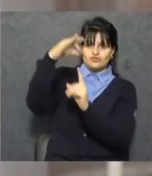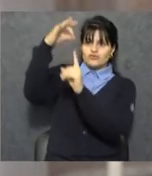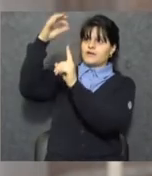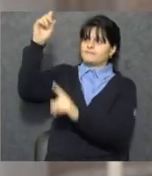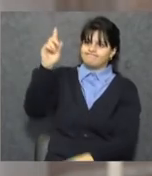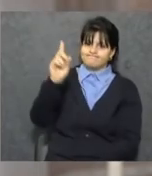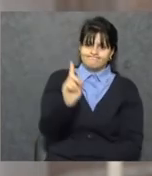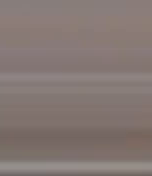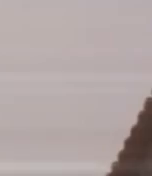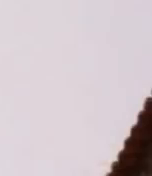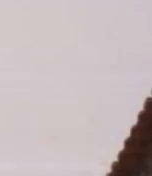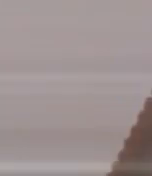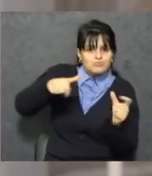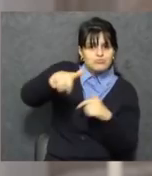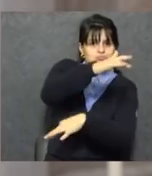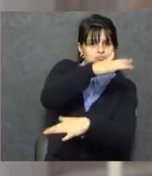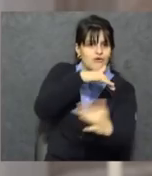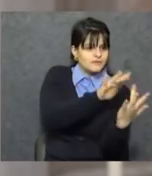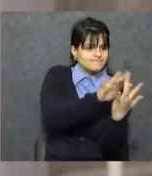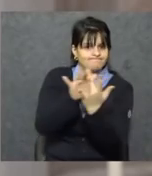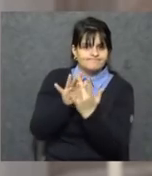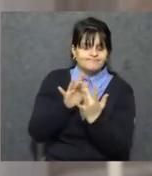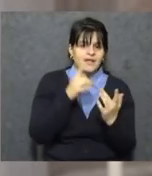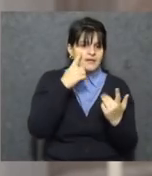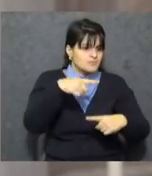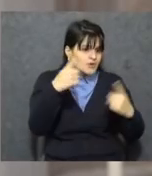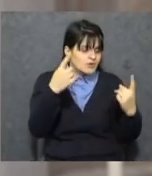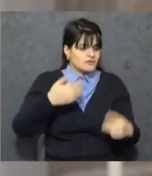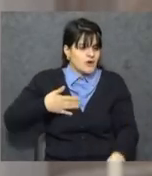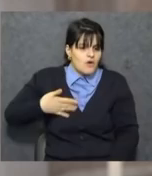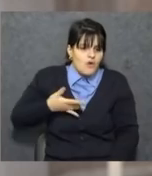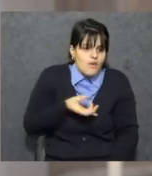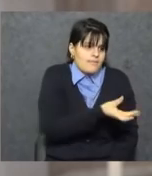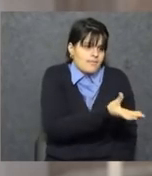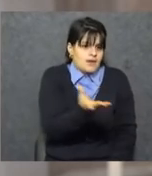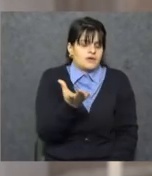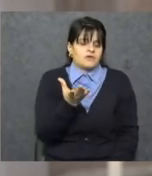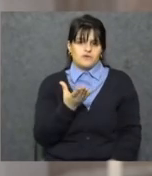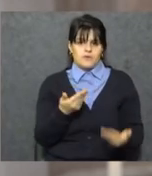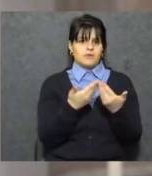e manifesta a sua compaixão para connosco.